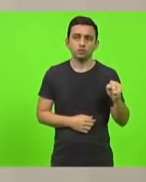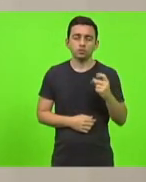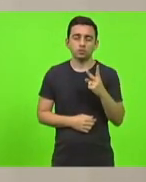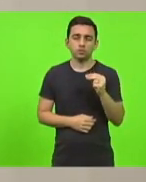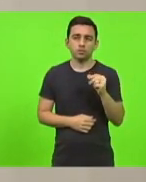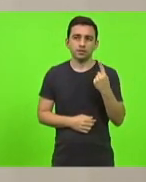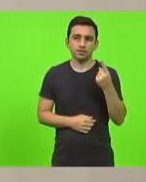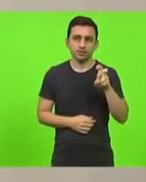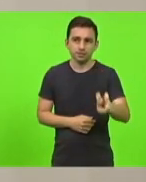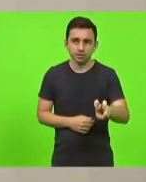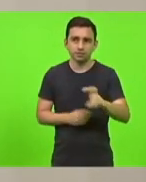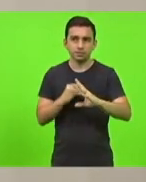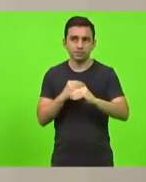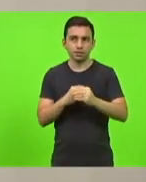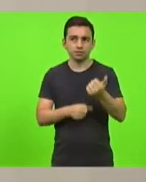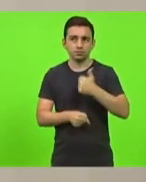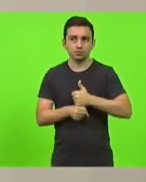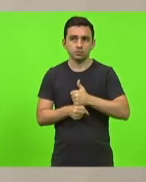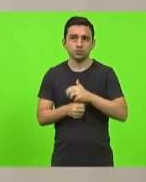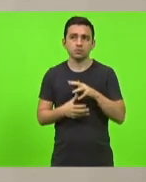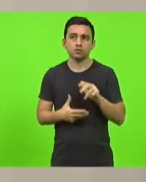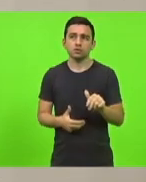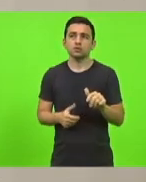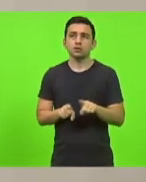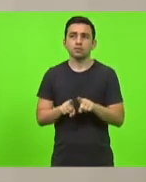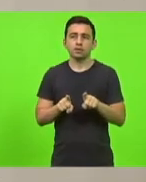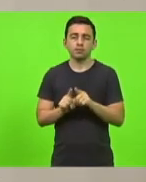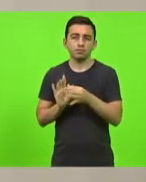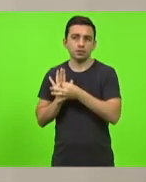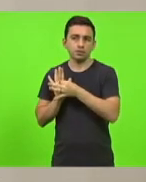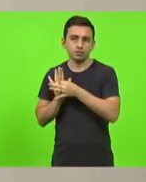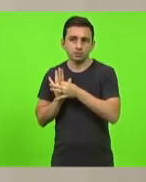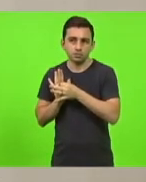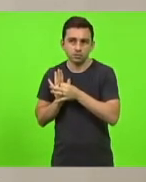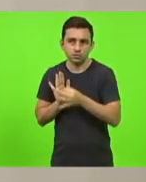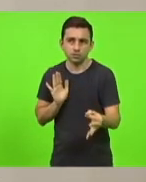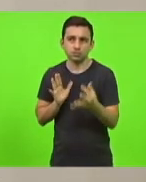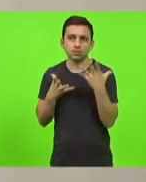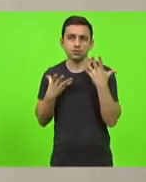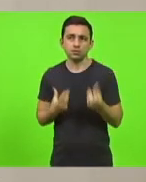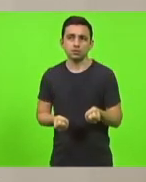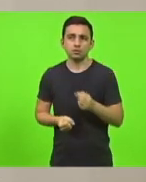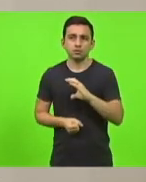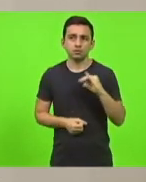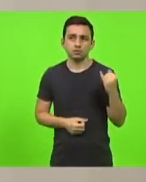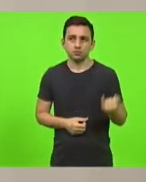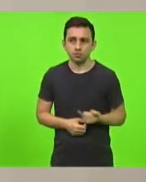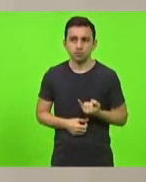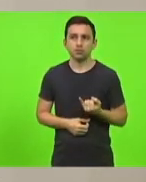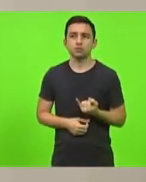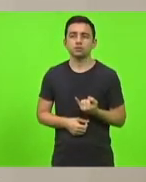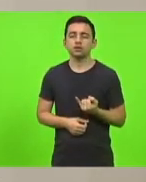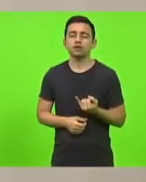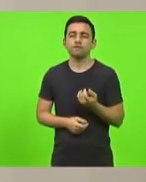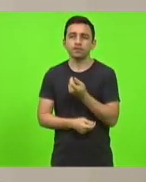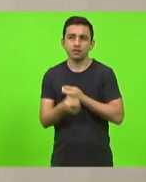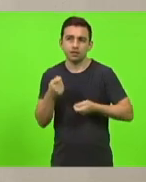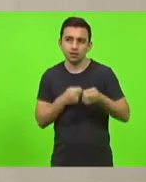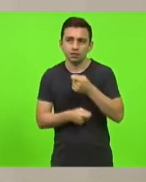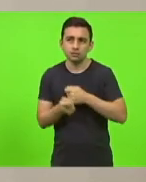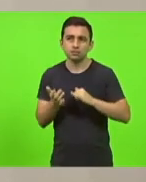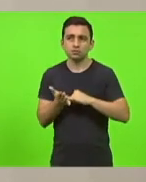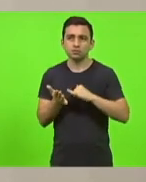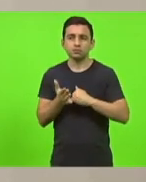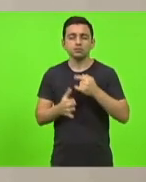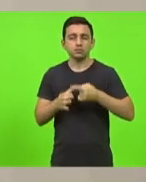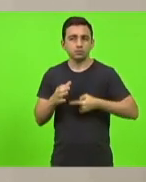668/2015, com emenda substitutiva global e pareceres favoráveis das comissões de Constituição e Justiça, Comissão de Finanças e Tributação e Comissão de